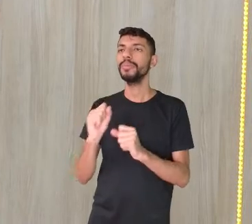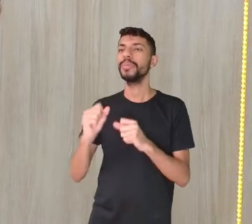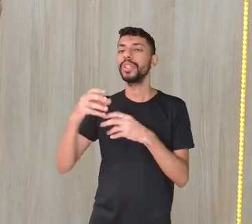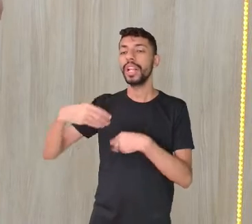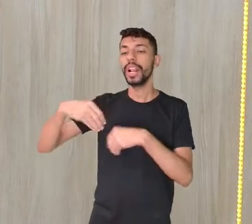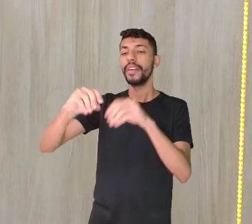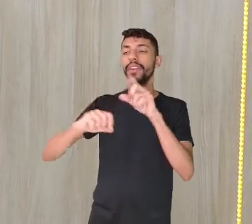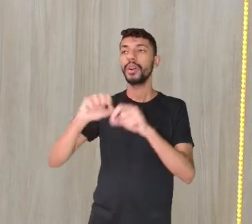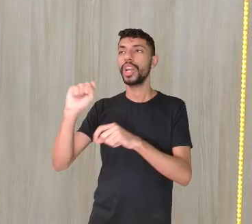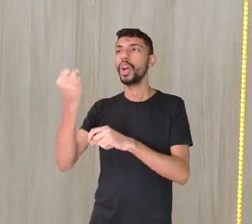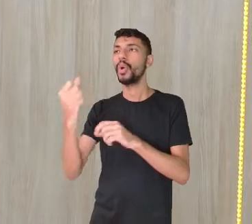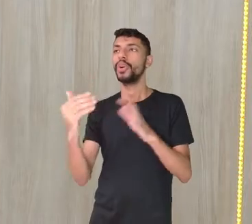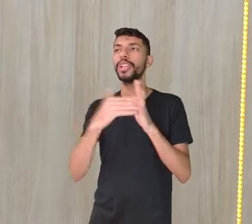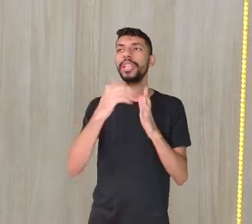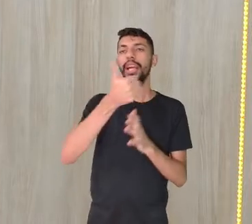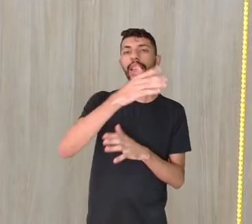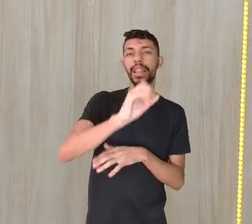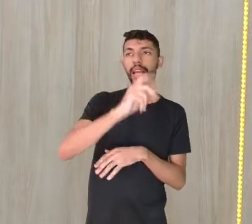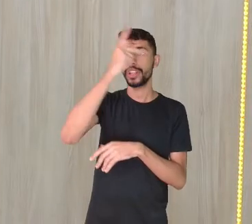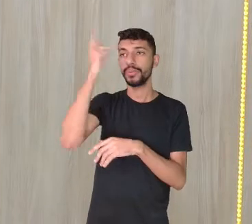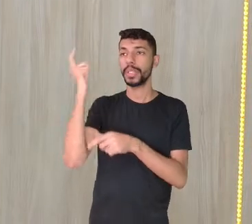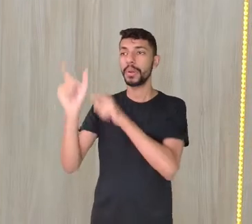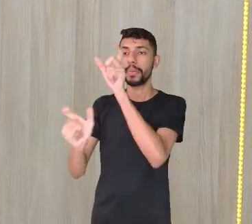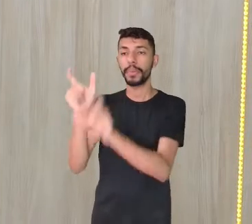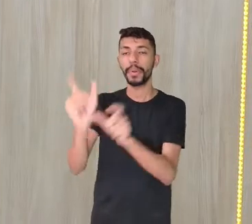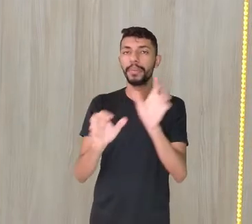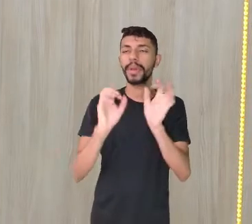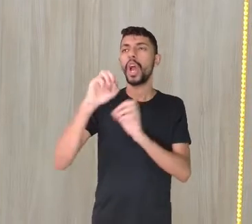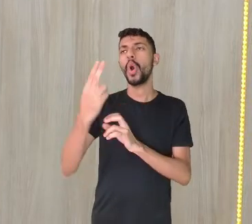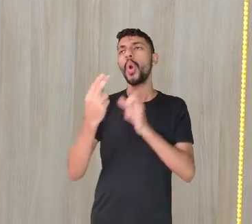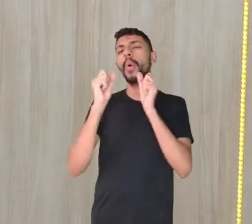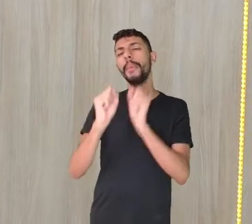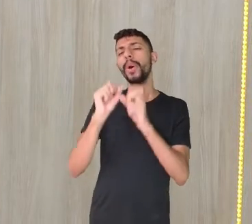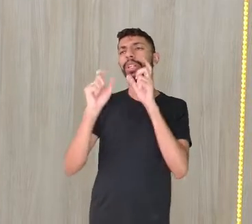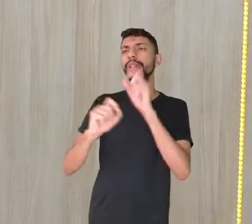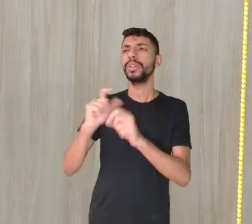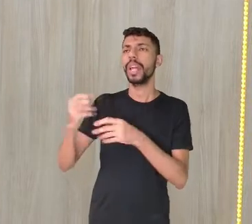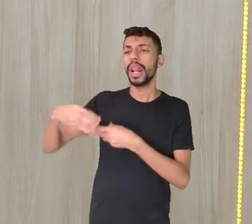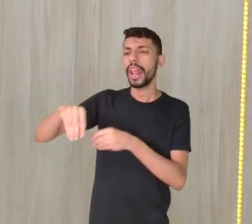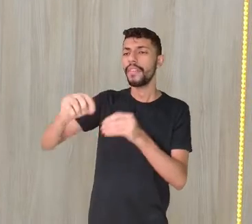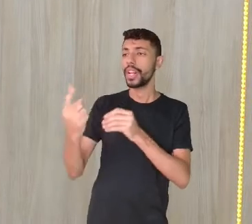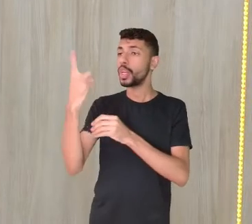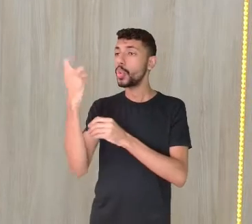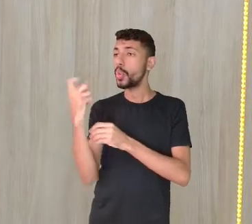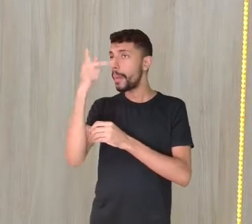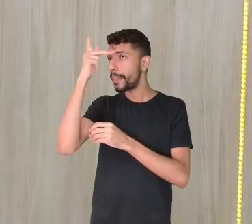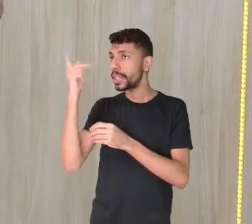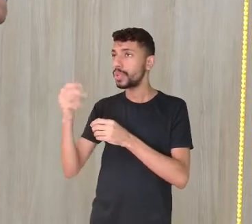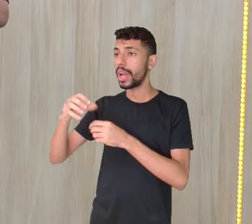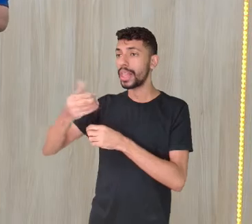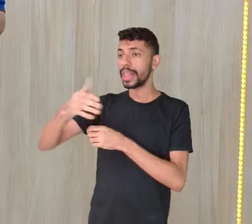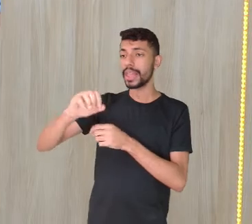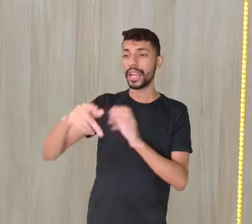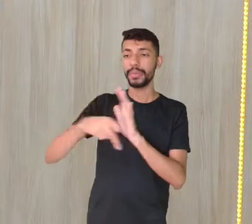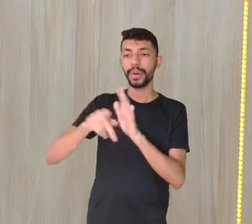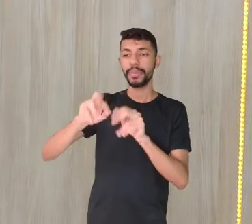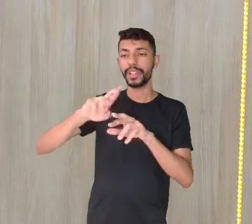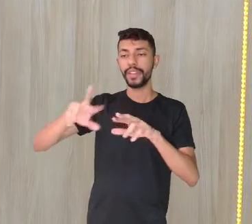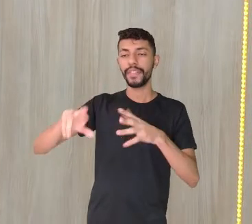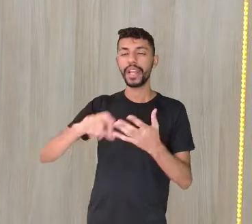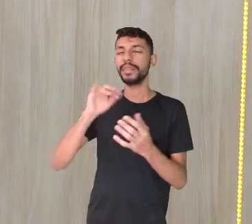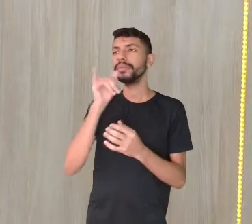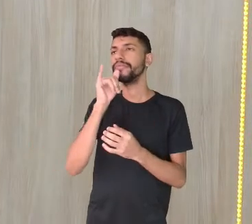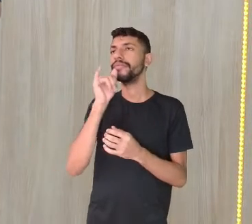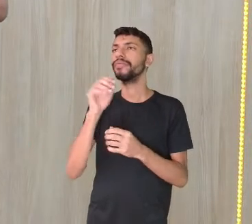pessoas diferentes, ou ele pode levar de um único indivíduo 10 coletas diferentes. Como assim?